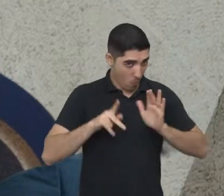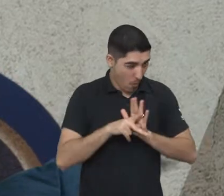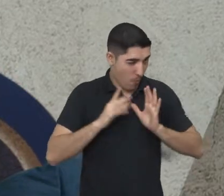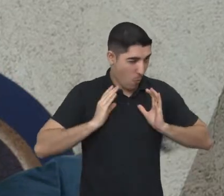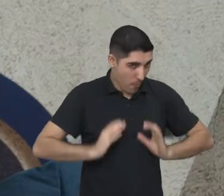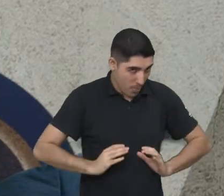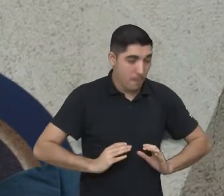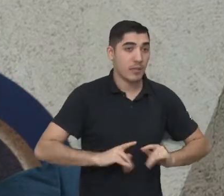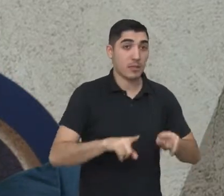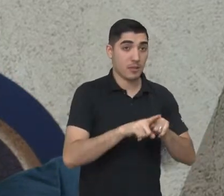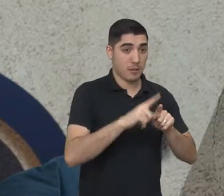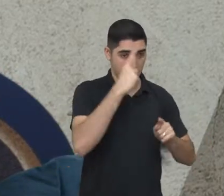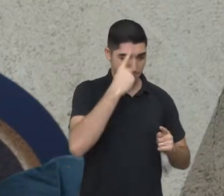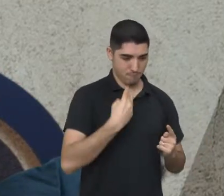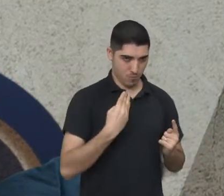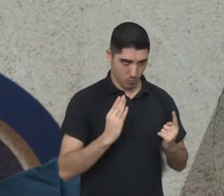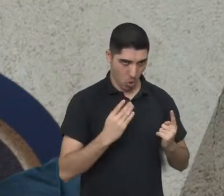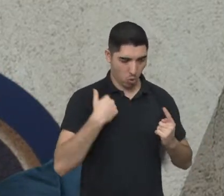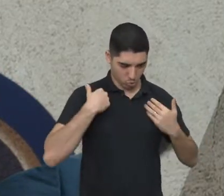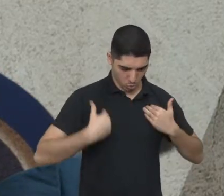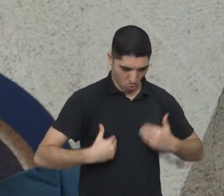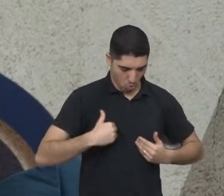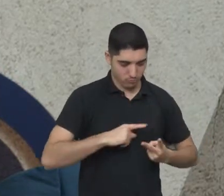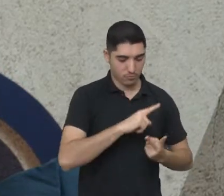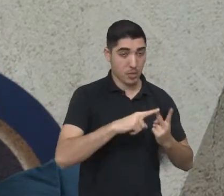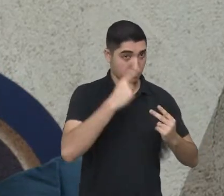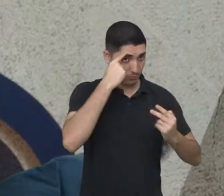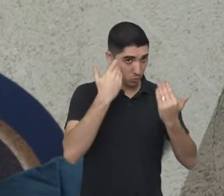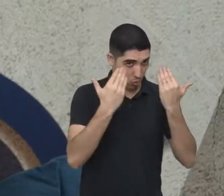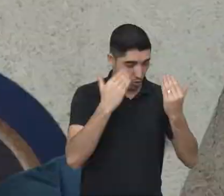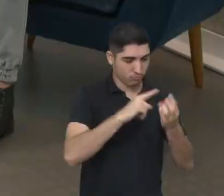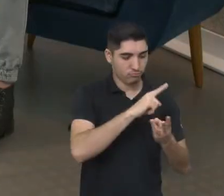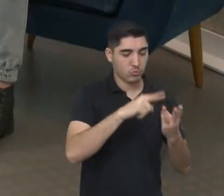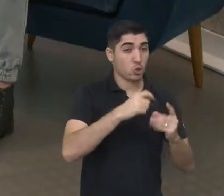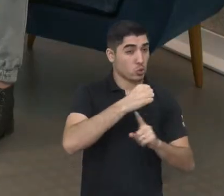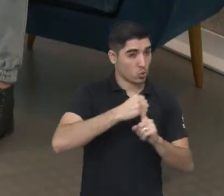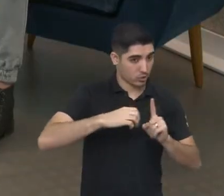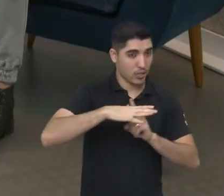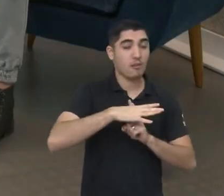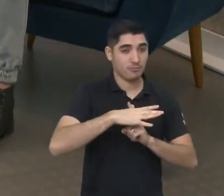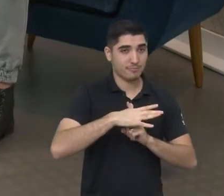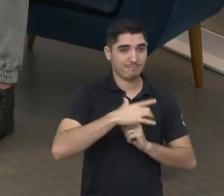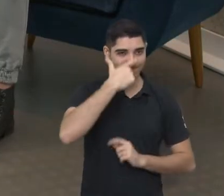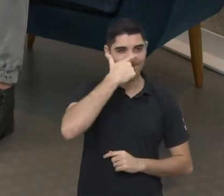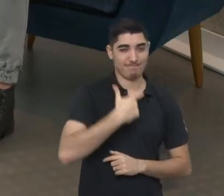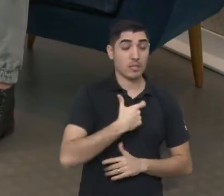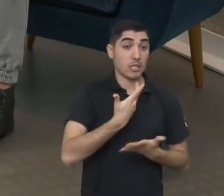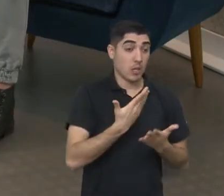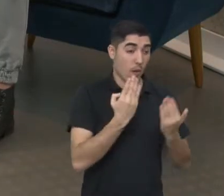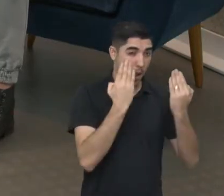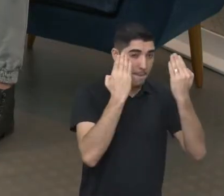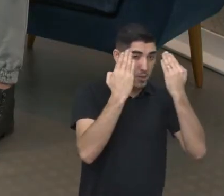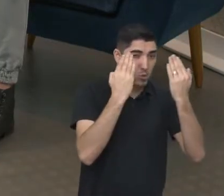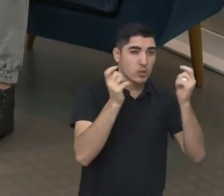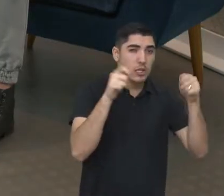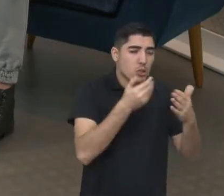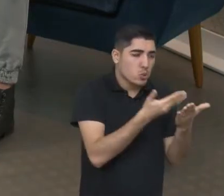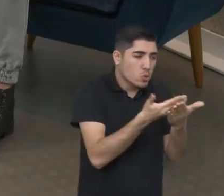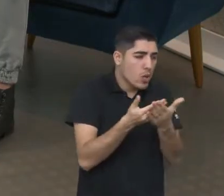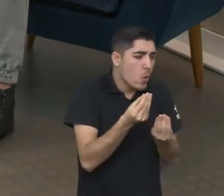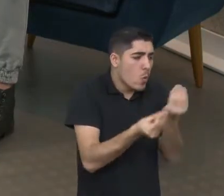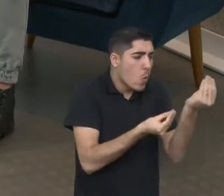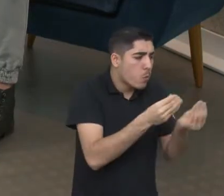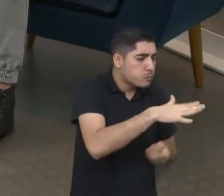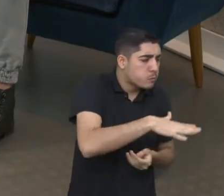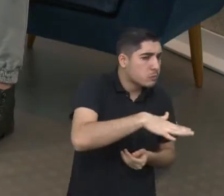biológica, a nossa parte psicológica e o social. Então, a psicologia ela vai estudar como todo esse meio